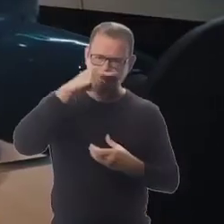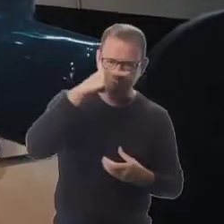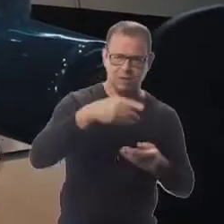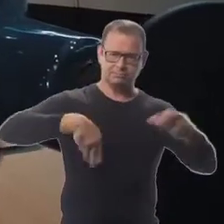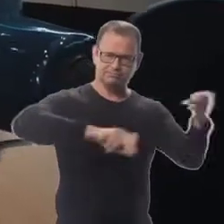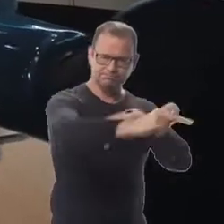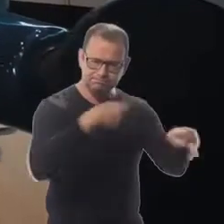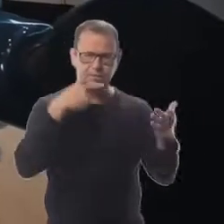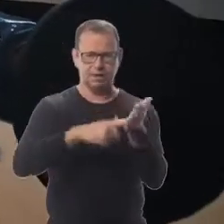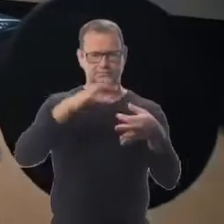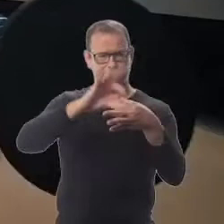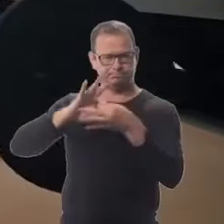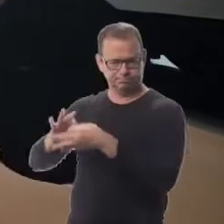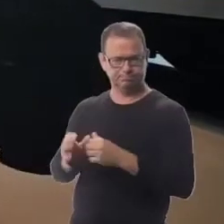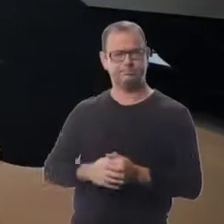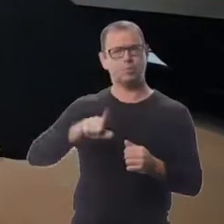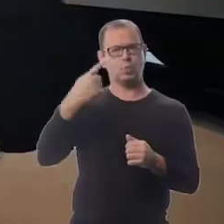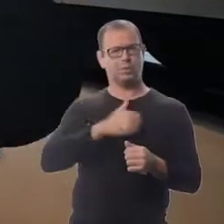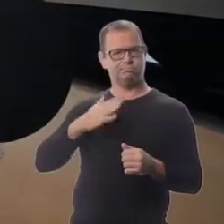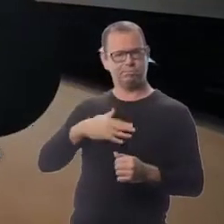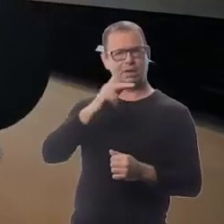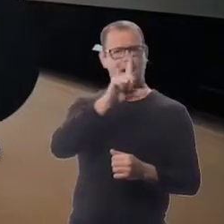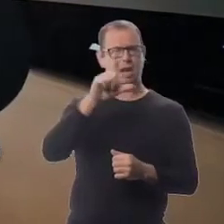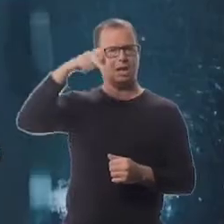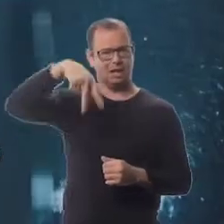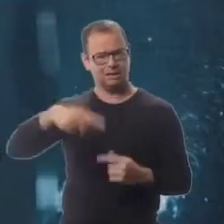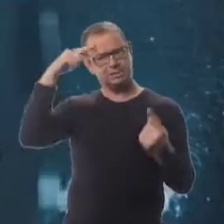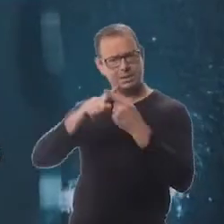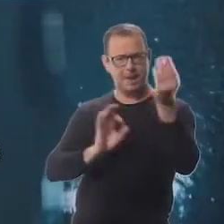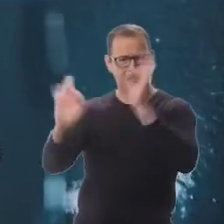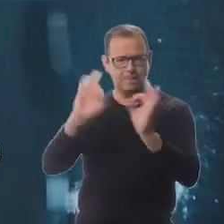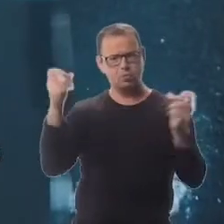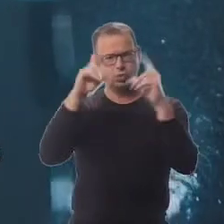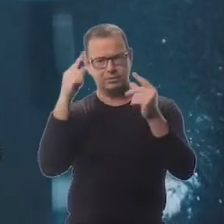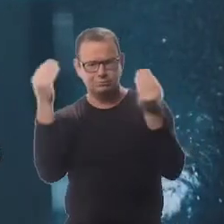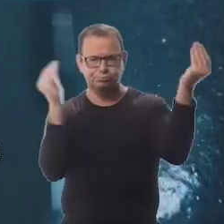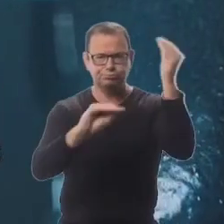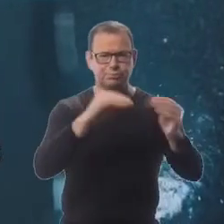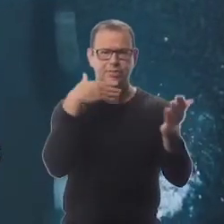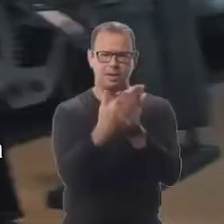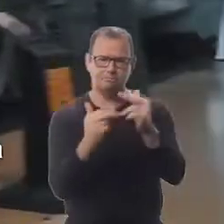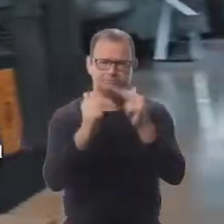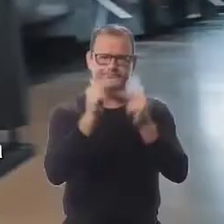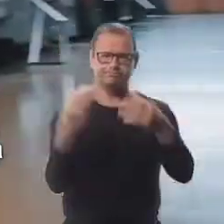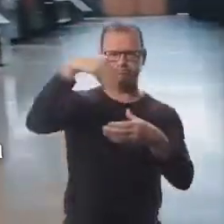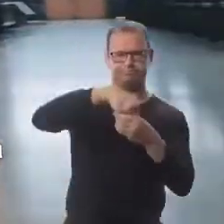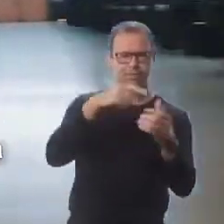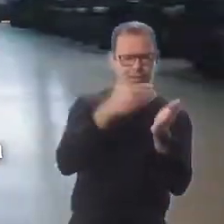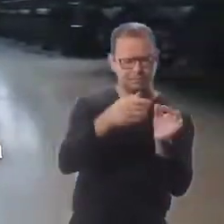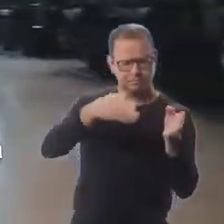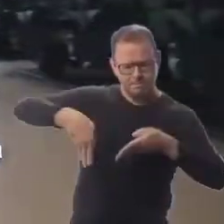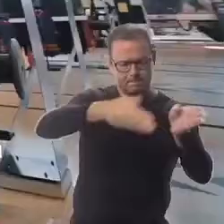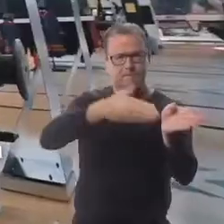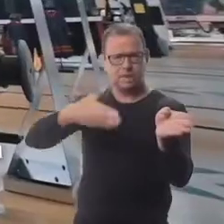A automotora Alain, com uma cabine em cada extremidade, estava apta a circular em qualquer dos sentidos da marcha. A carruagem dos